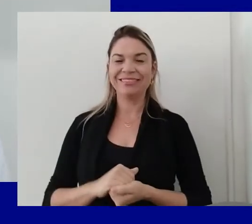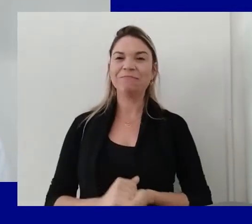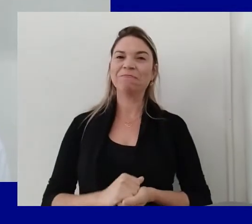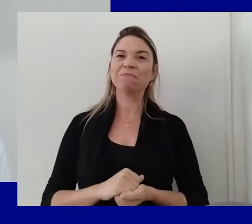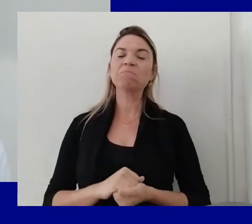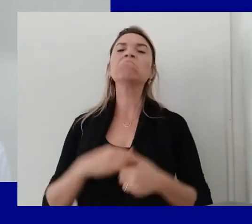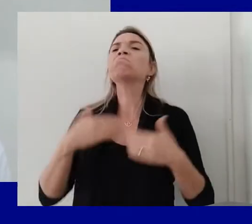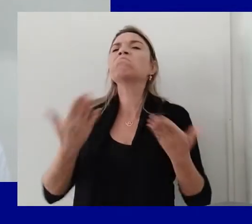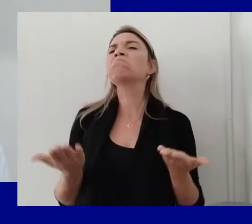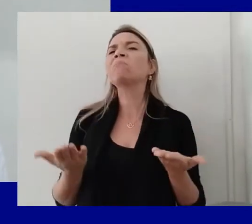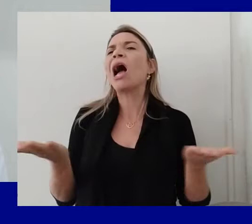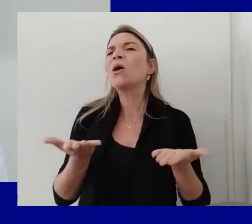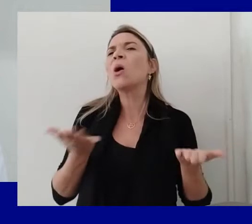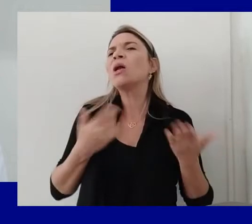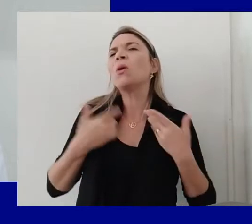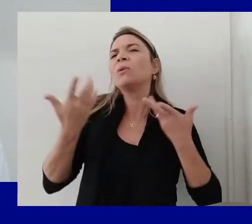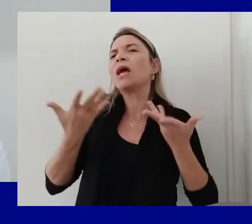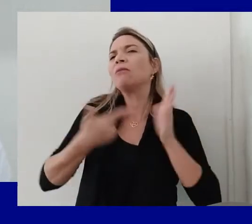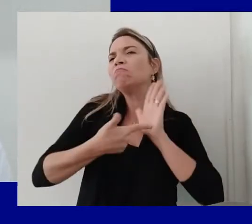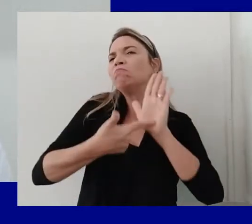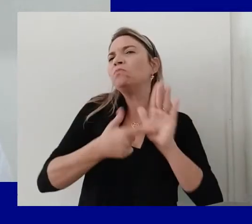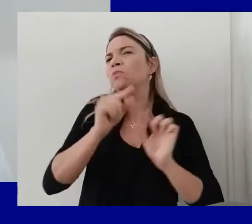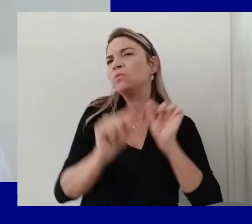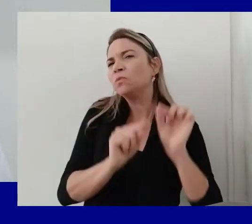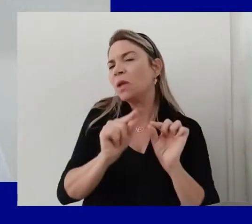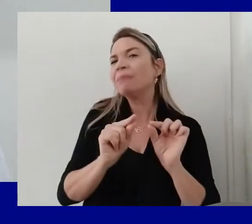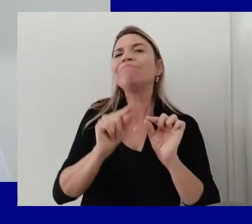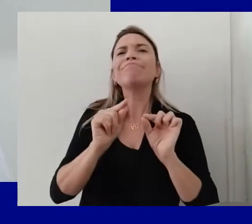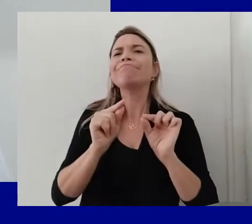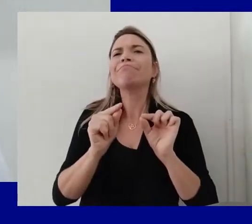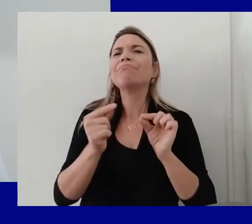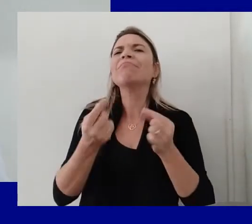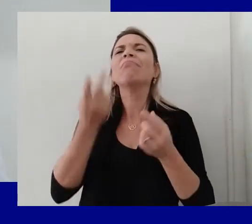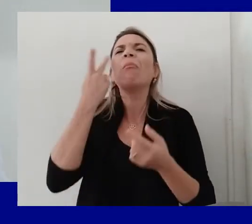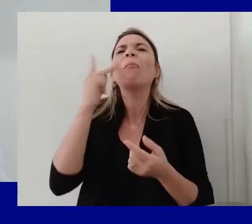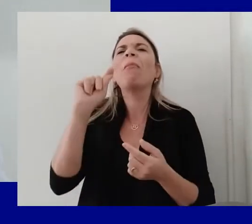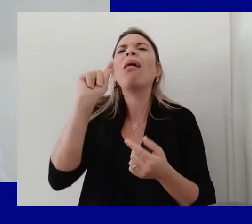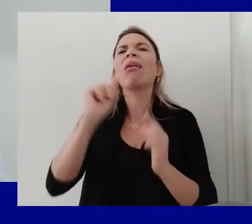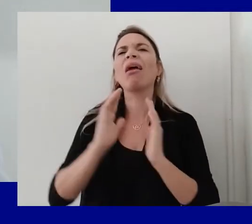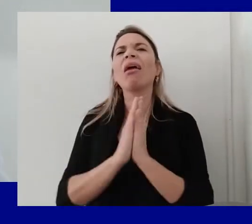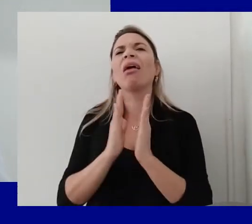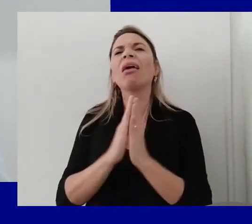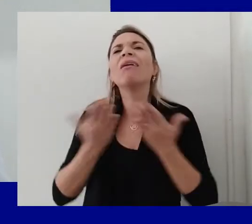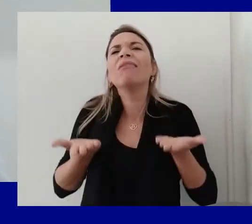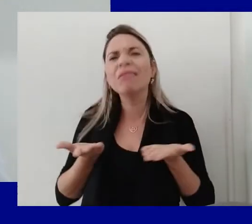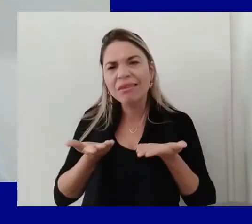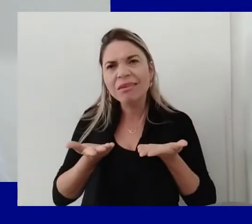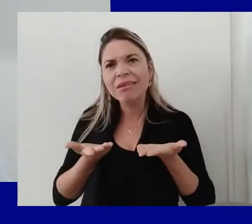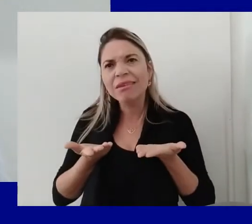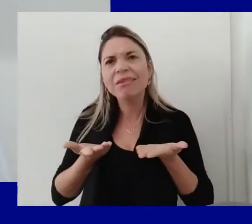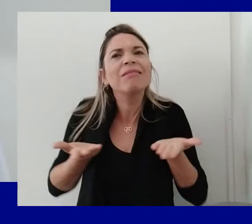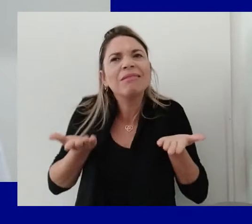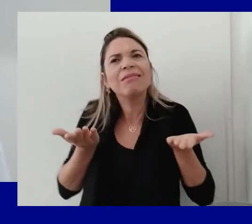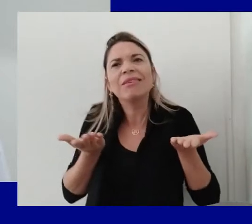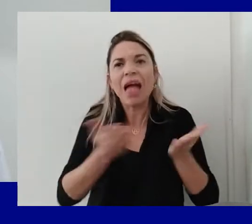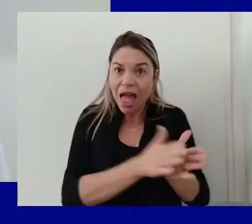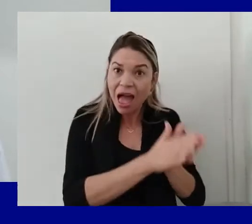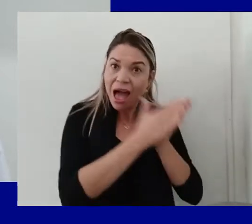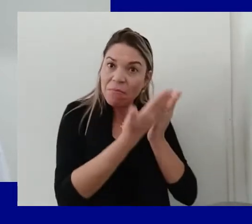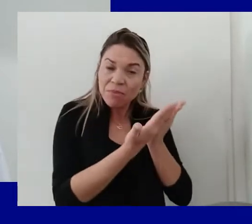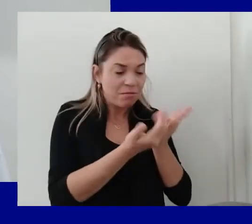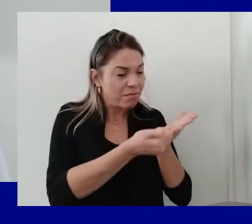Agora eu quero apresentar a você algumas razões que a Bíblia nos apresenta para